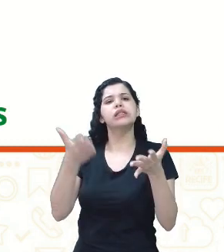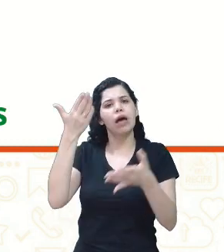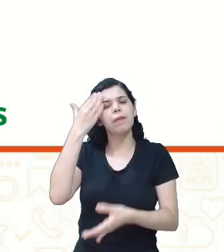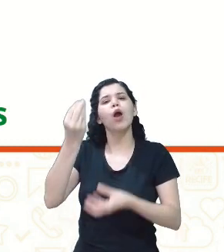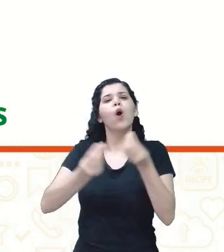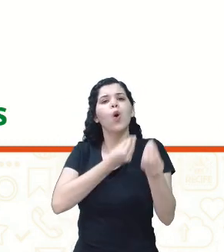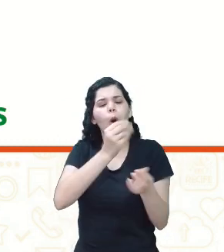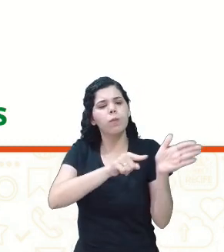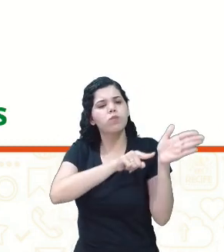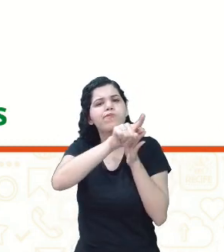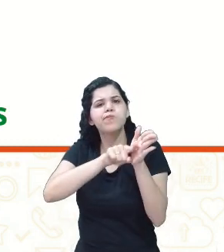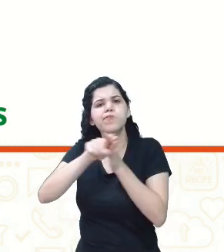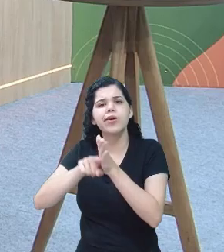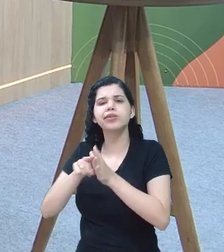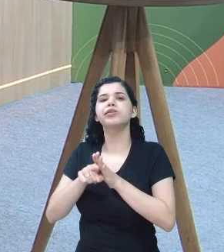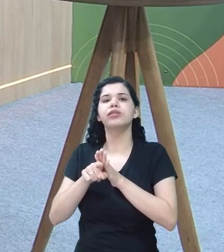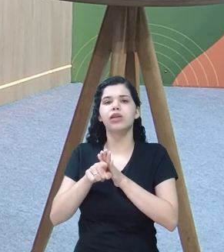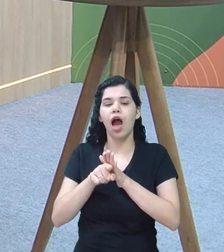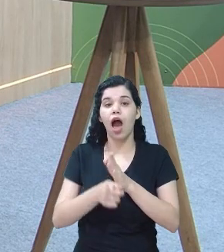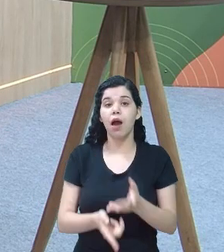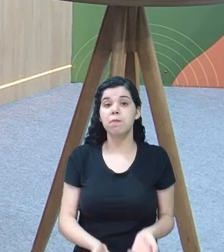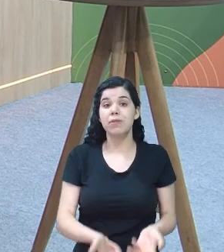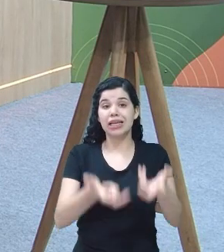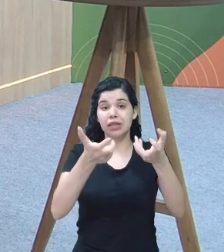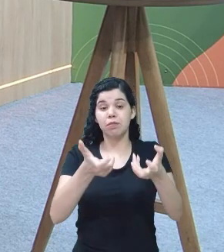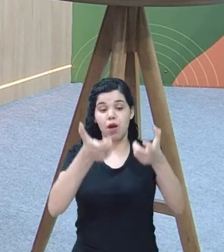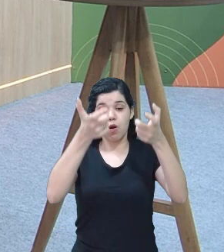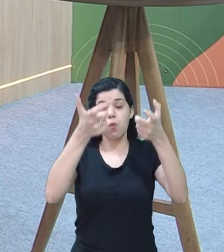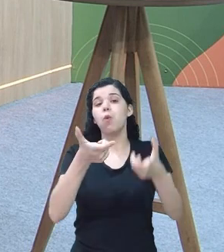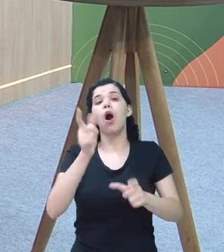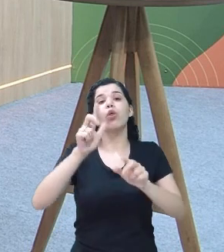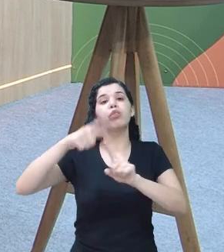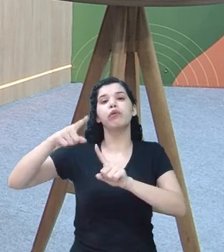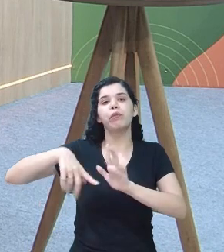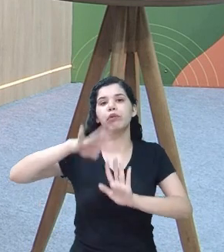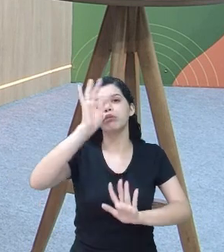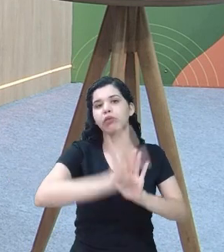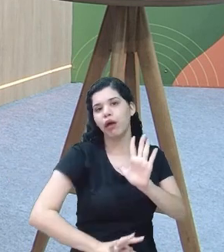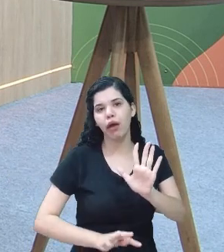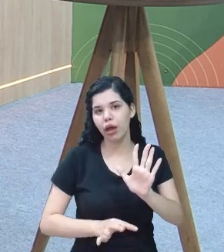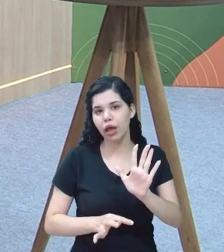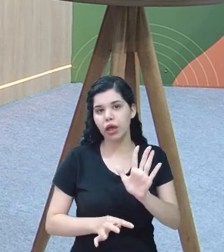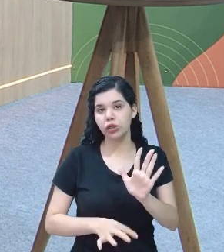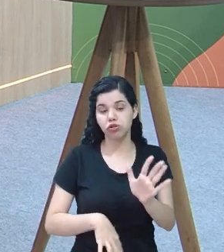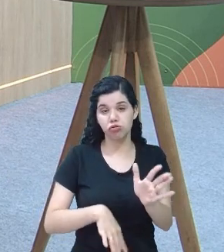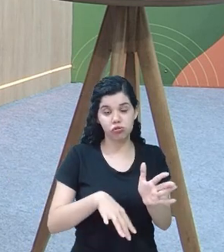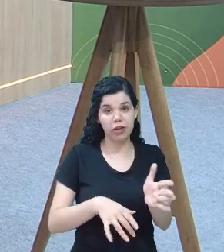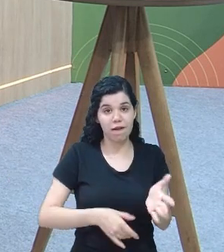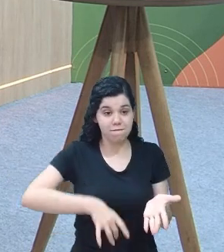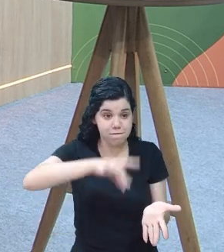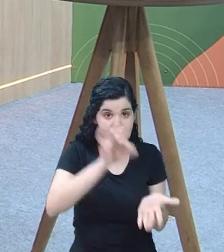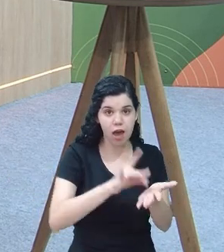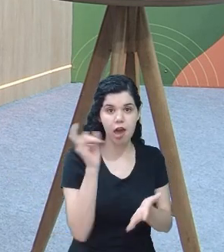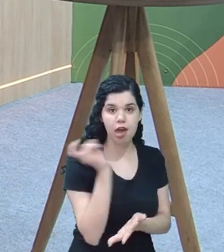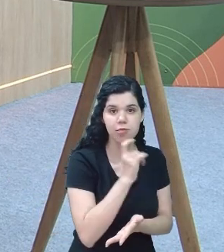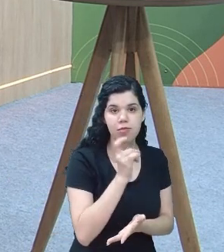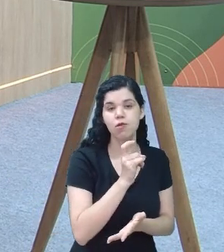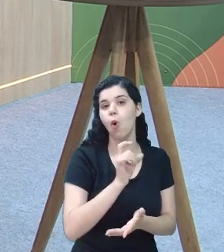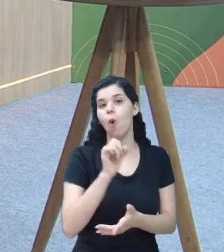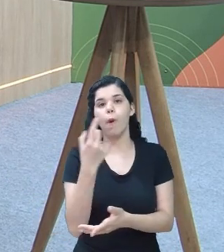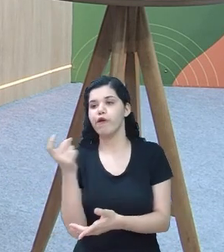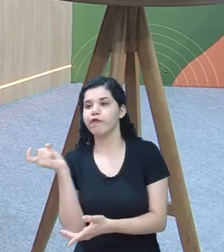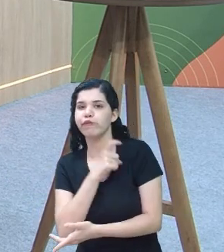pesquisas, né? Perceber qual é o texto que é verdadeiro, qual é o texto que não está